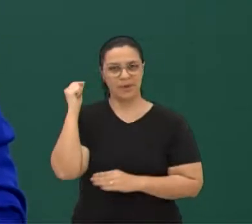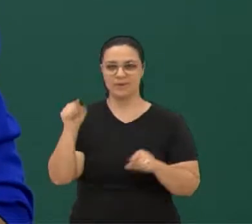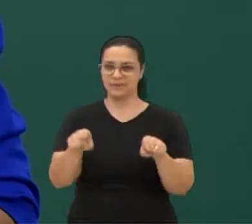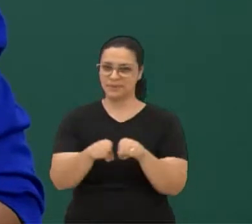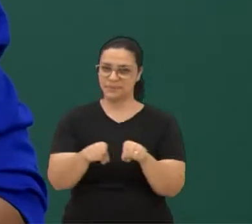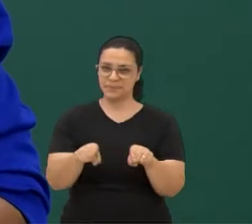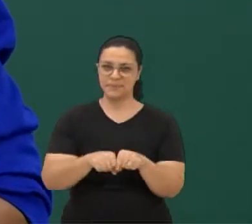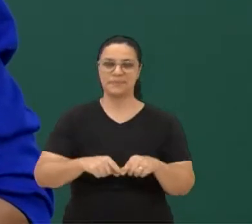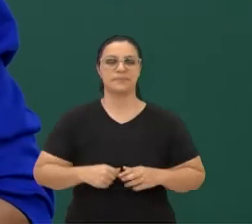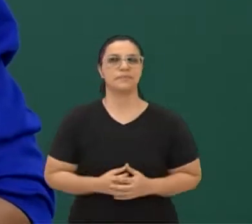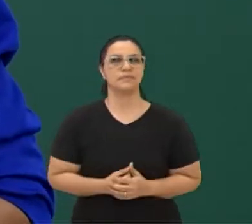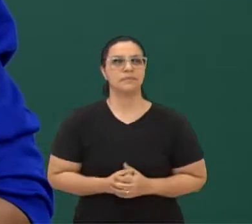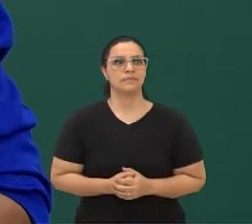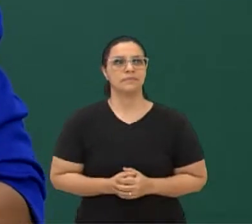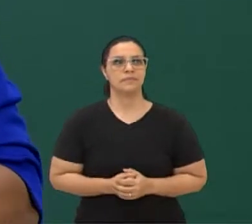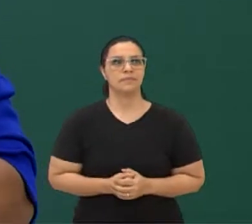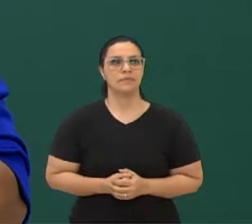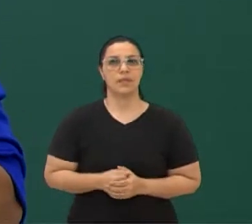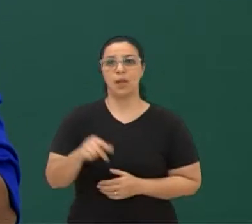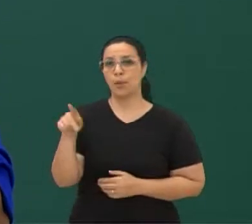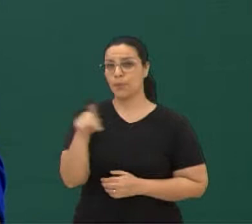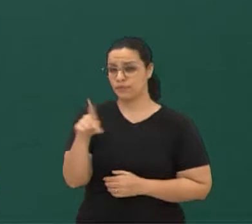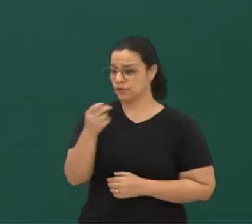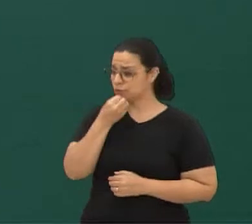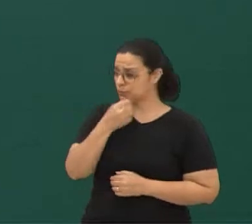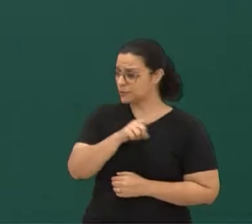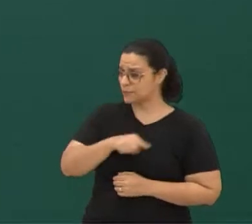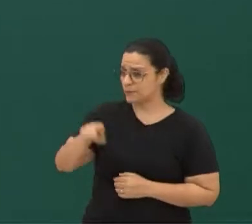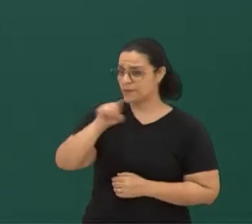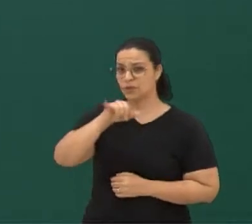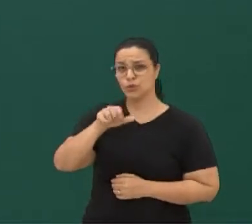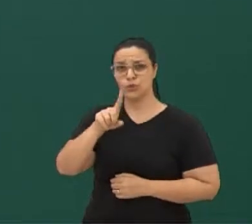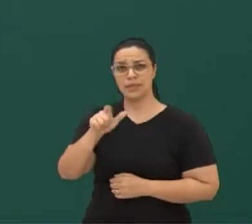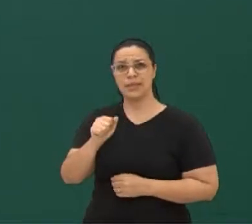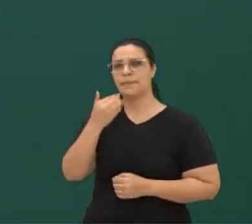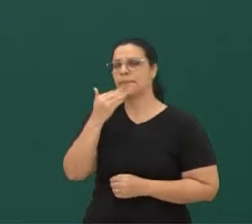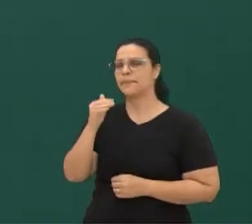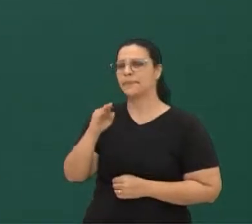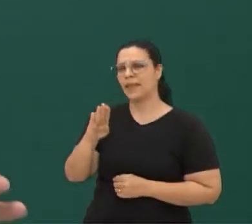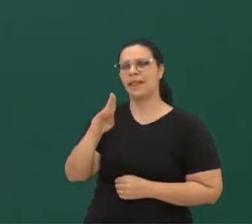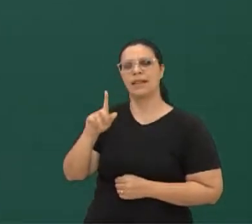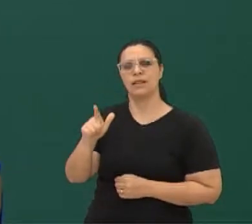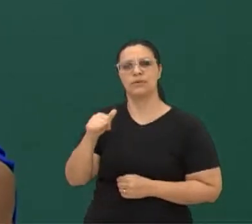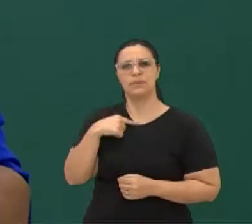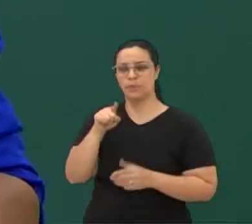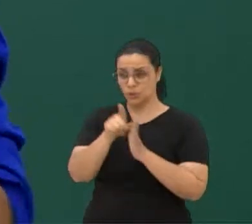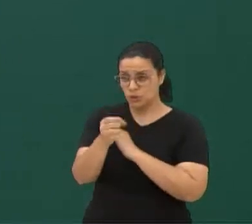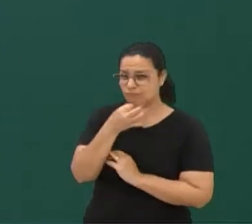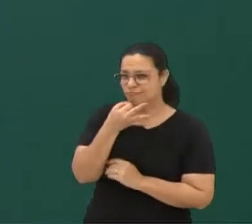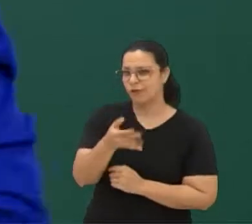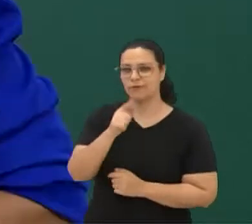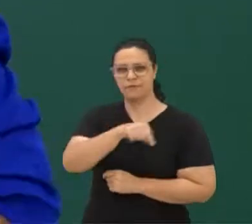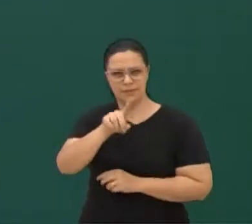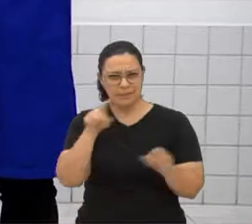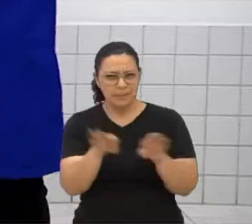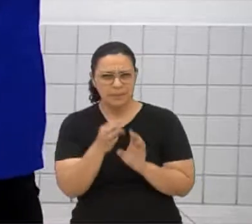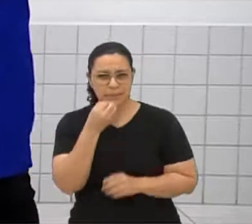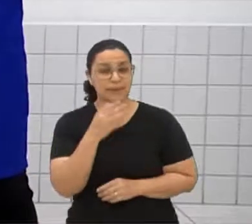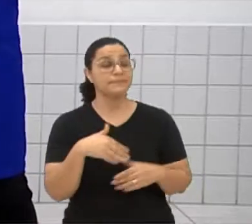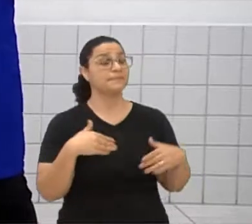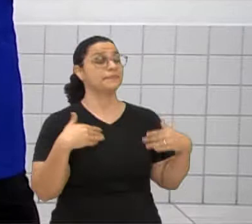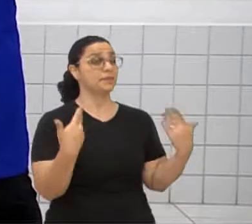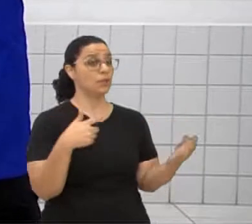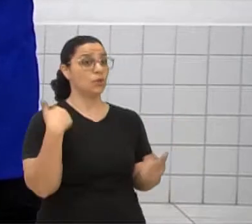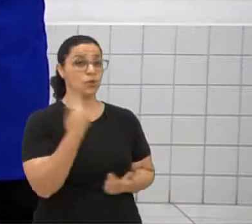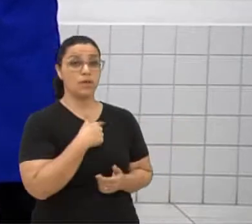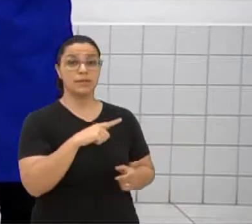também ó a teacher tudo bem com vocês A Júlia Bello Tudo ótimo e com você Júlia que que você tem por